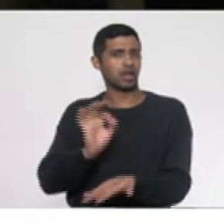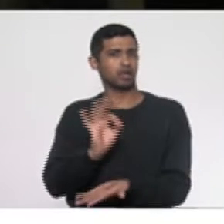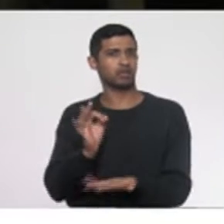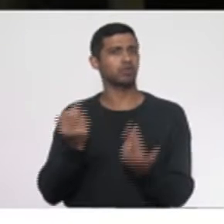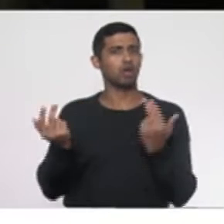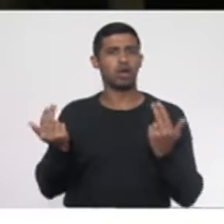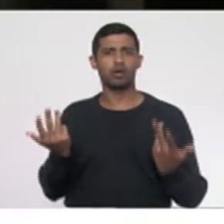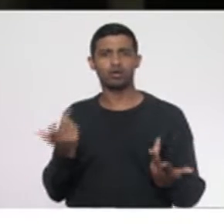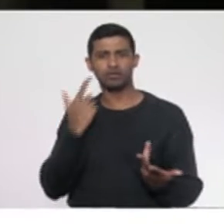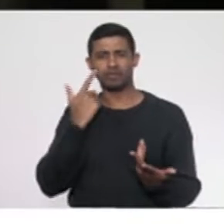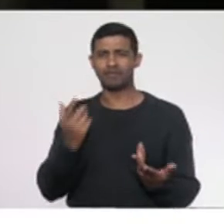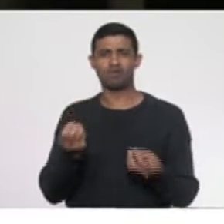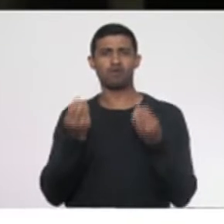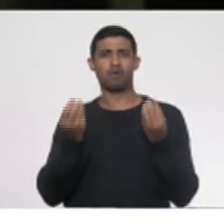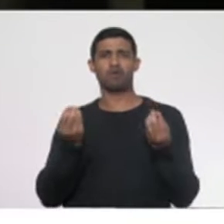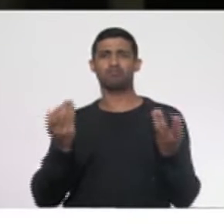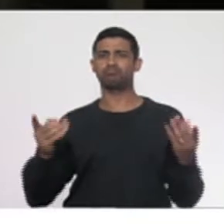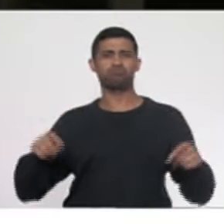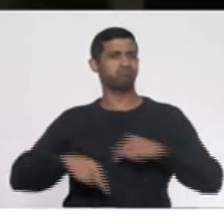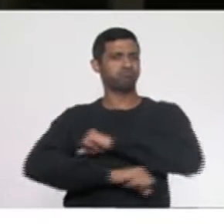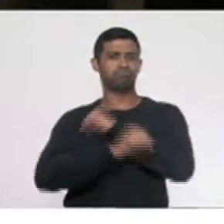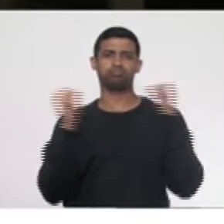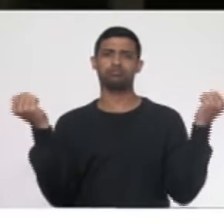Então, não há como